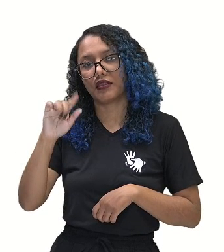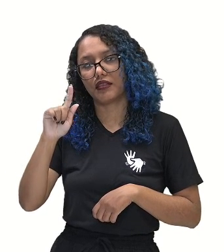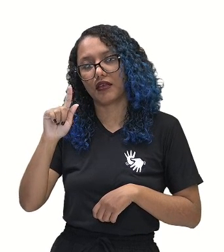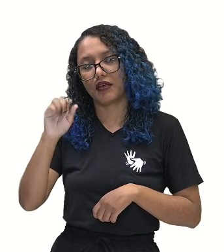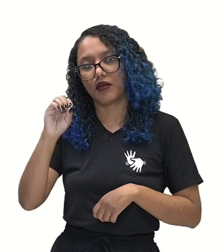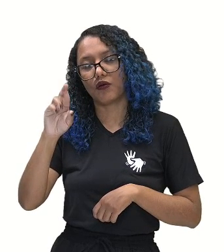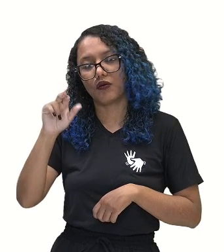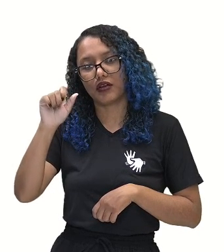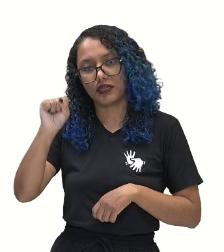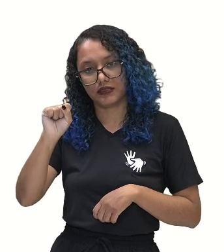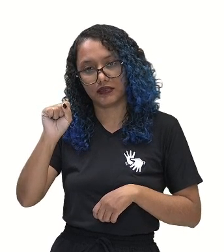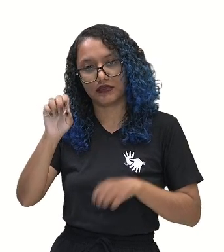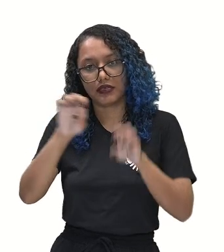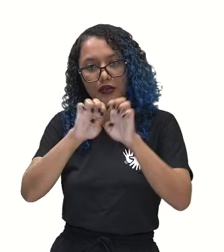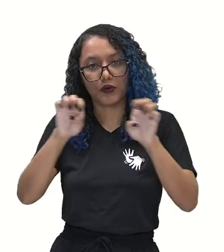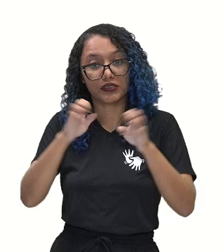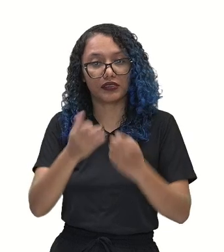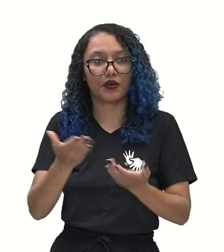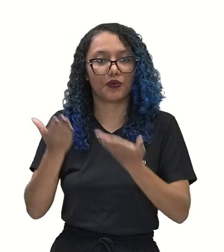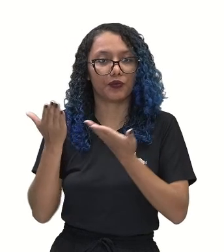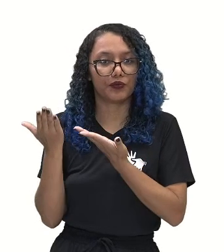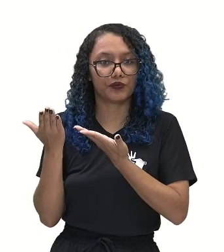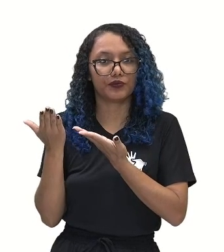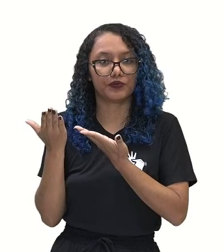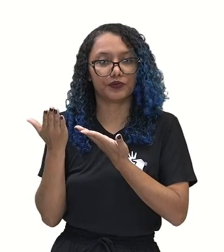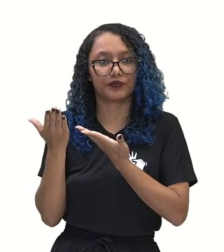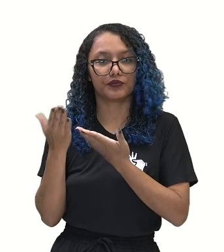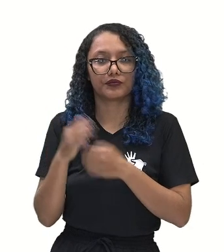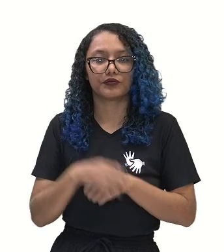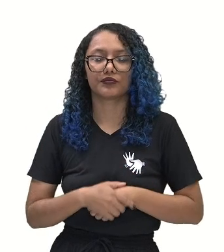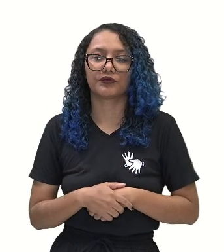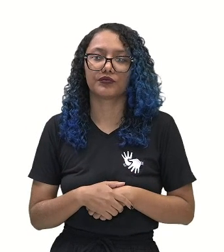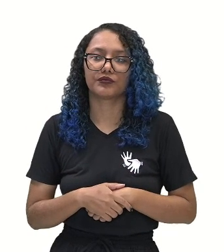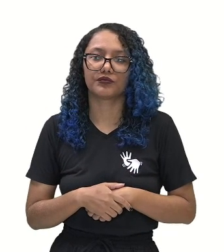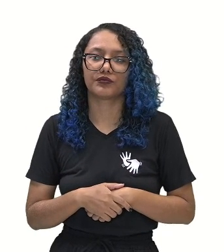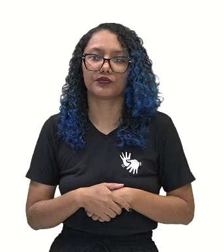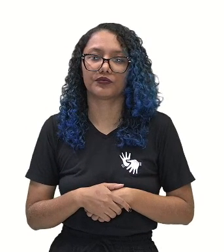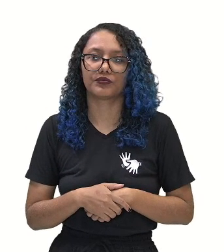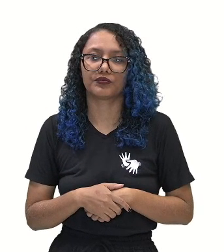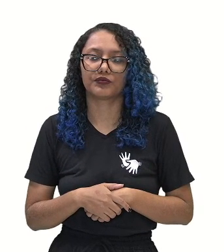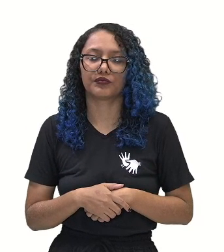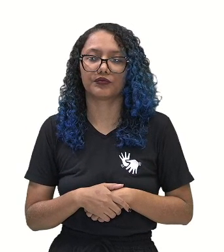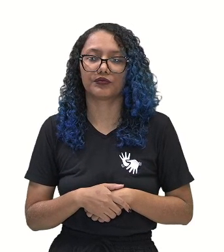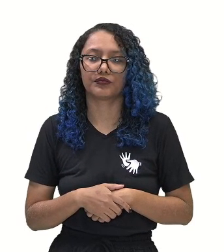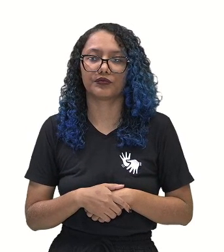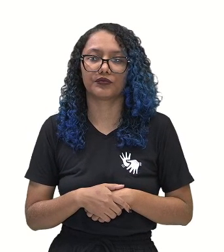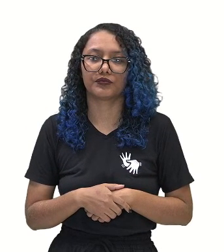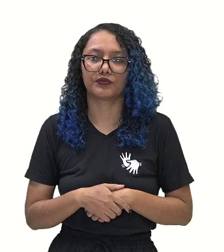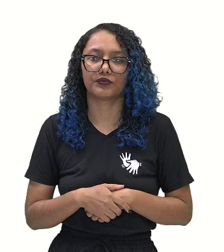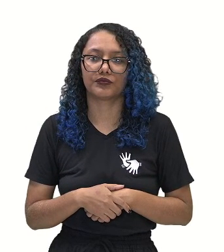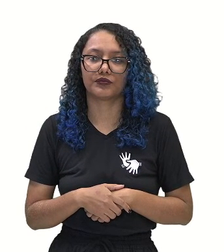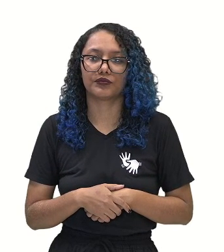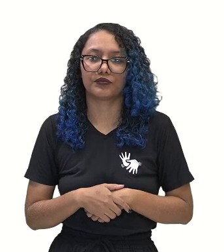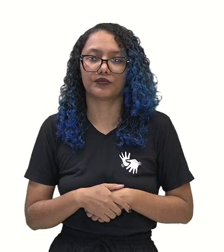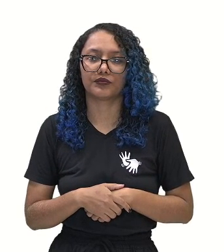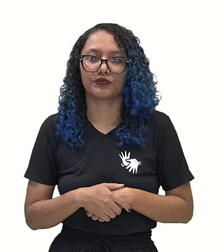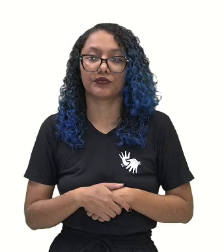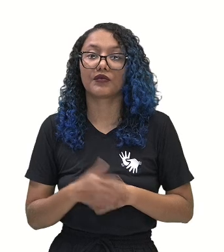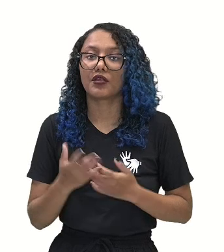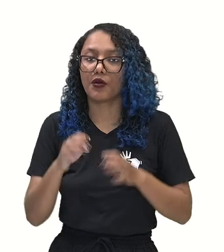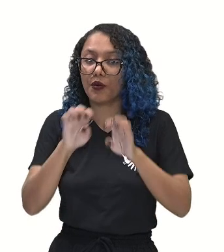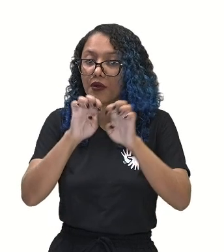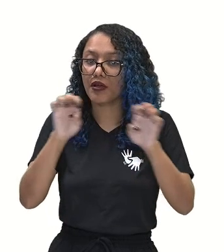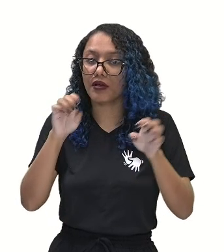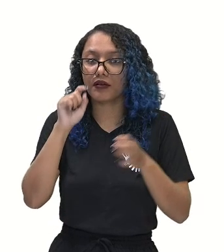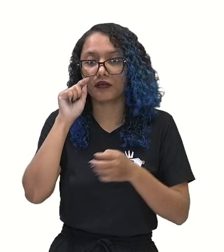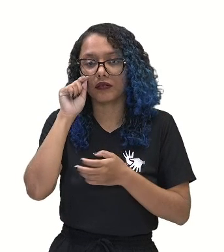o quadrado da hipotenusa é igual à soma dos quadrados dos catetos, tá? Que é uma fórmula que, inclusive,